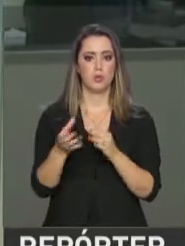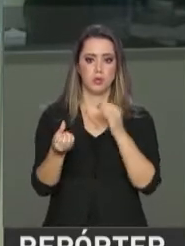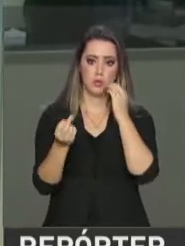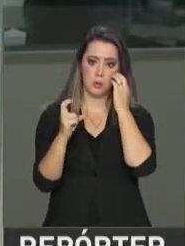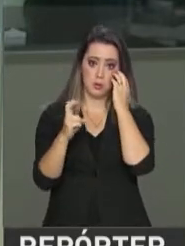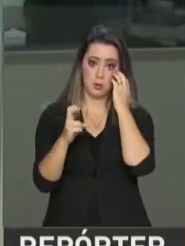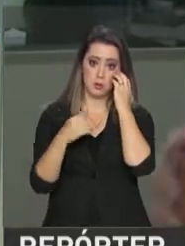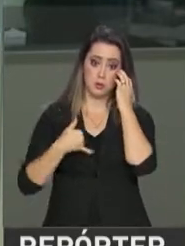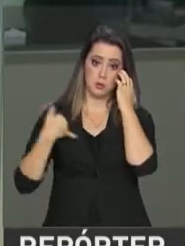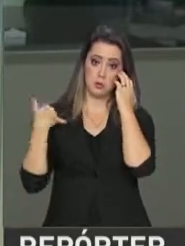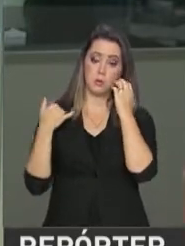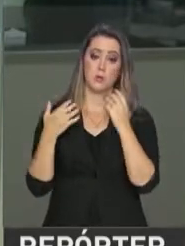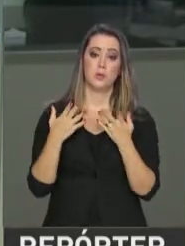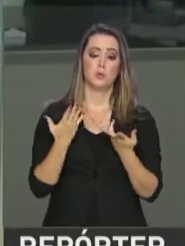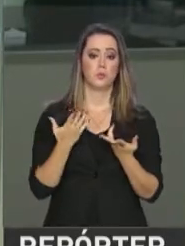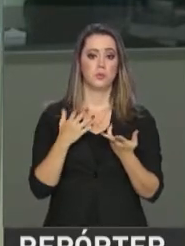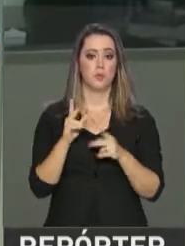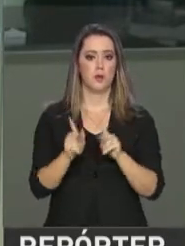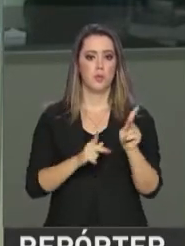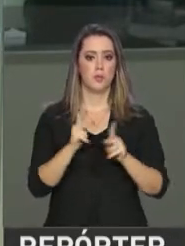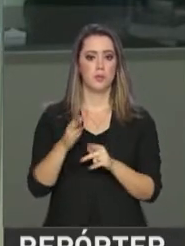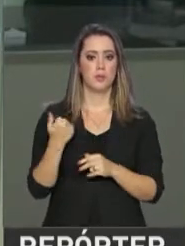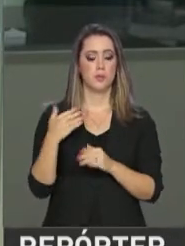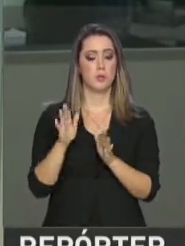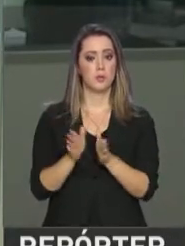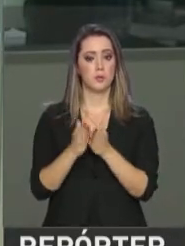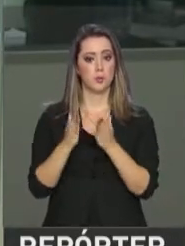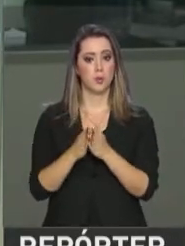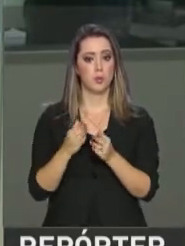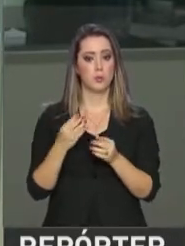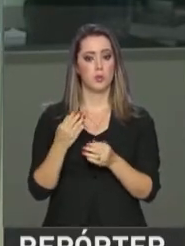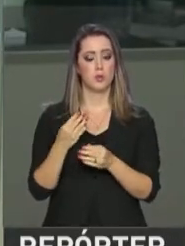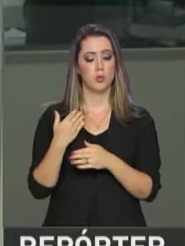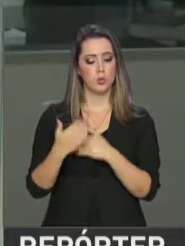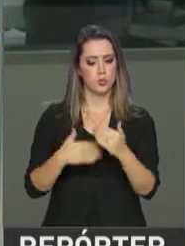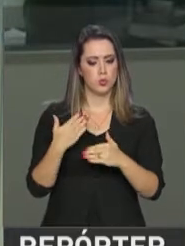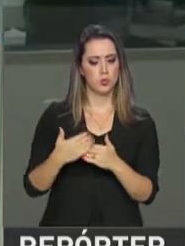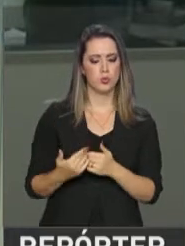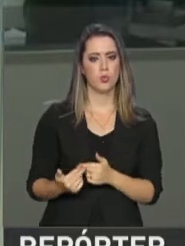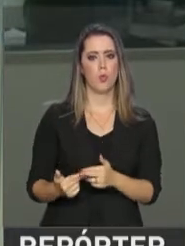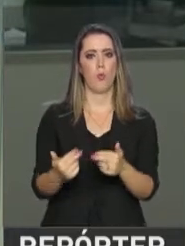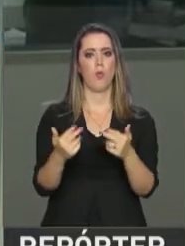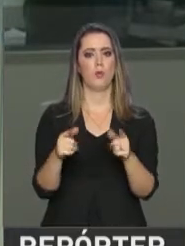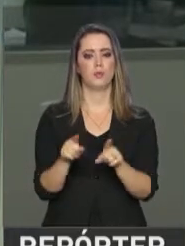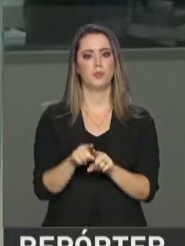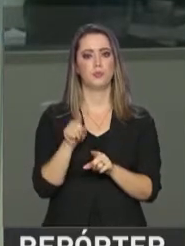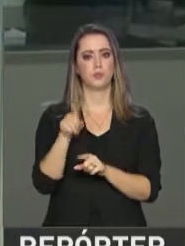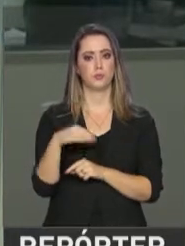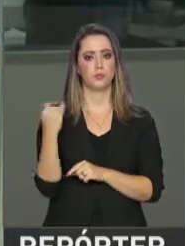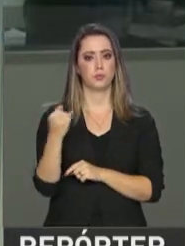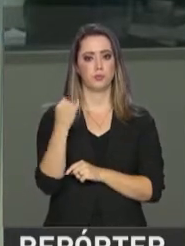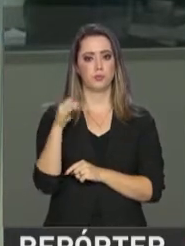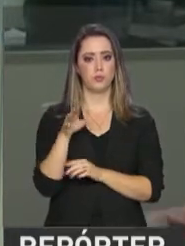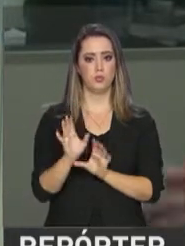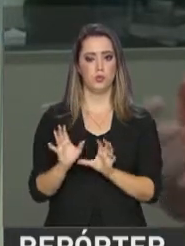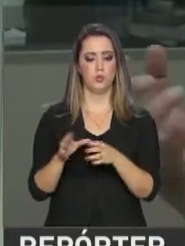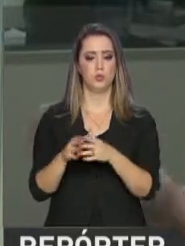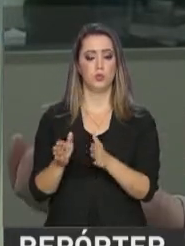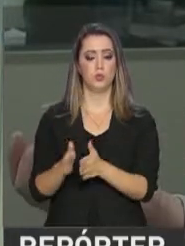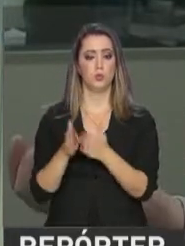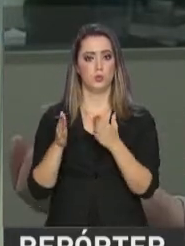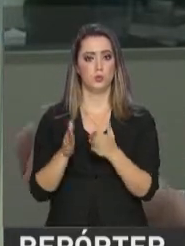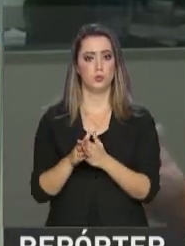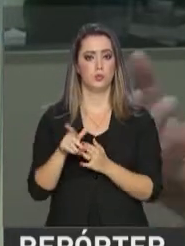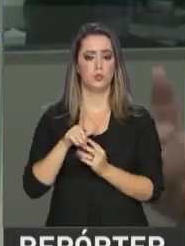anos veja a população mais carente está preservado então uma reforma fundamental preservar a população mais carente e